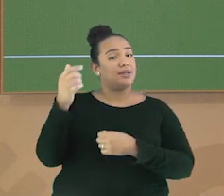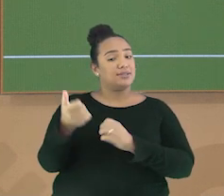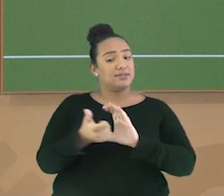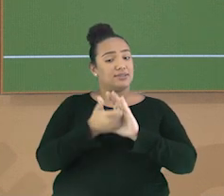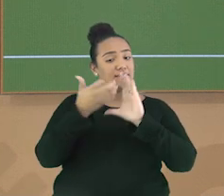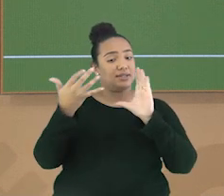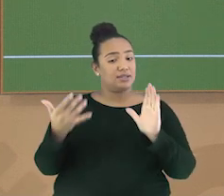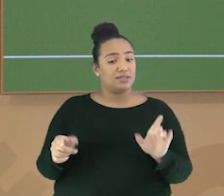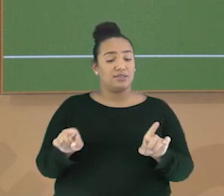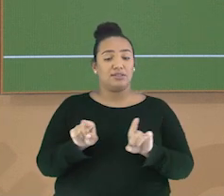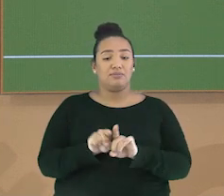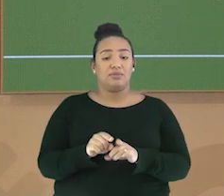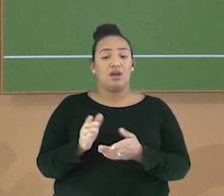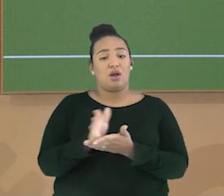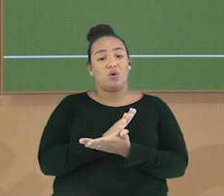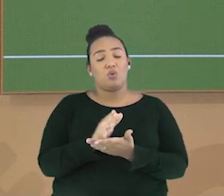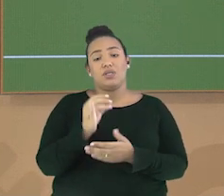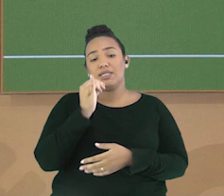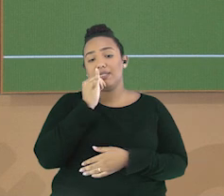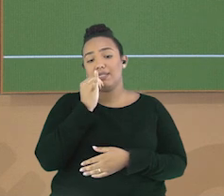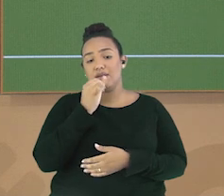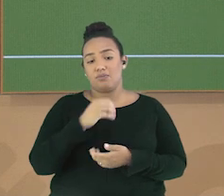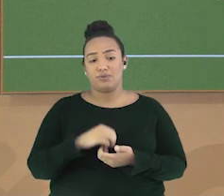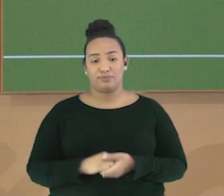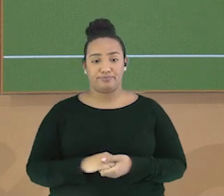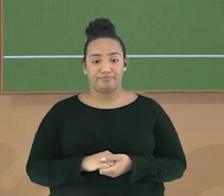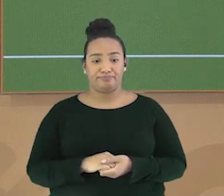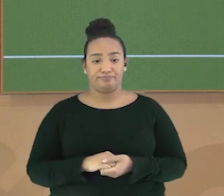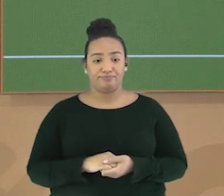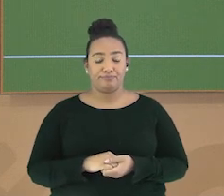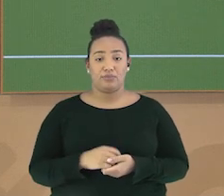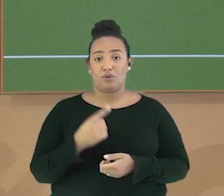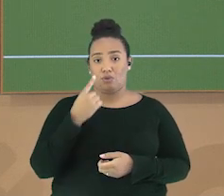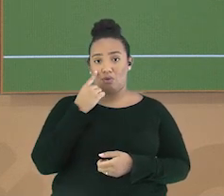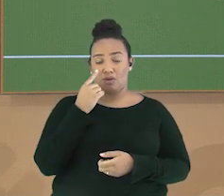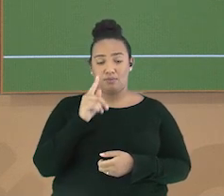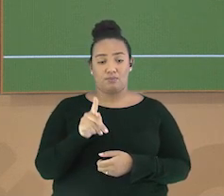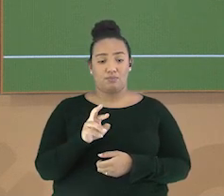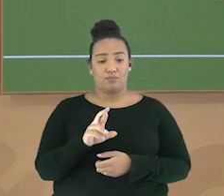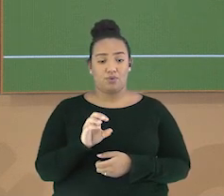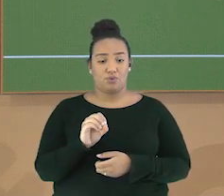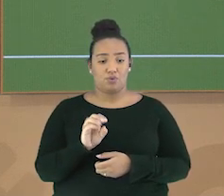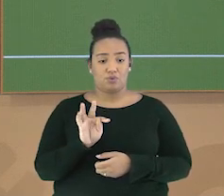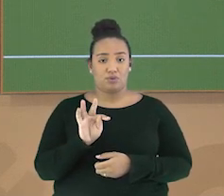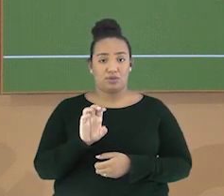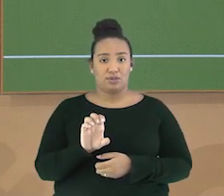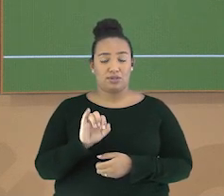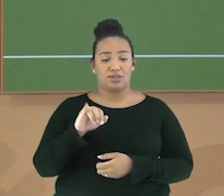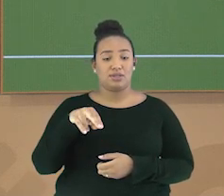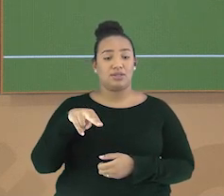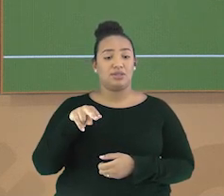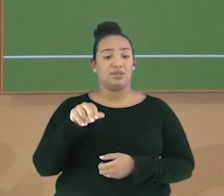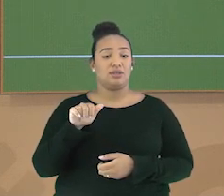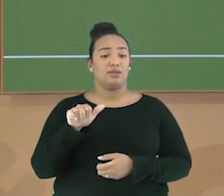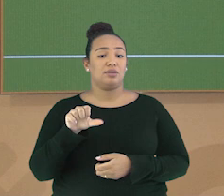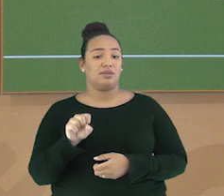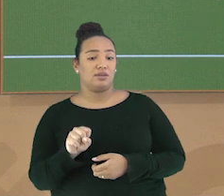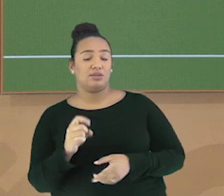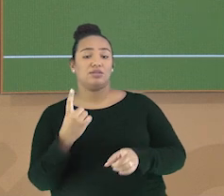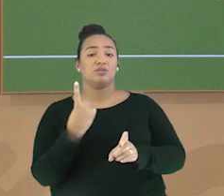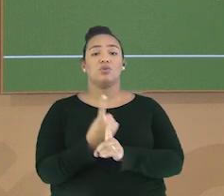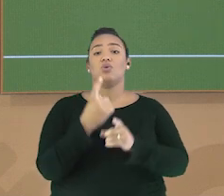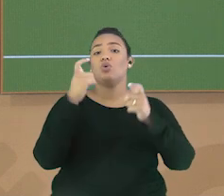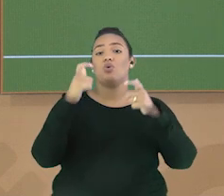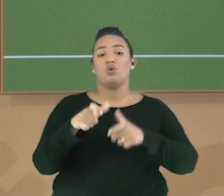nas proteínas podem ser encontradas em alguns tipos de carne, como por exemplo, carne de frango,